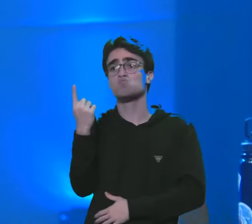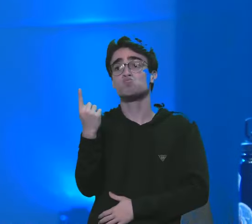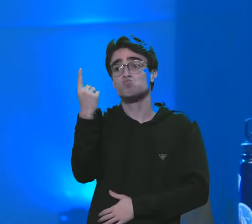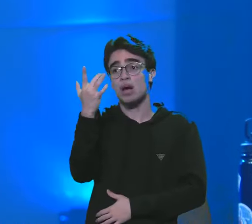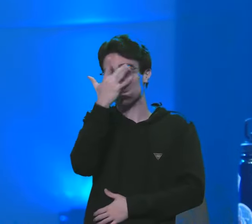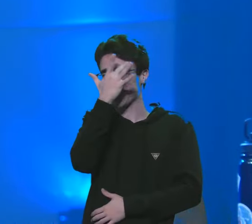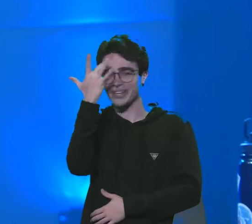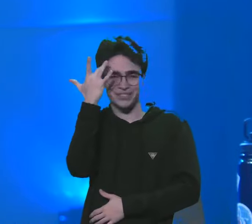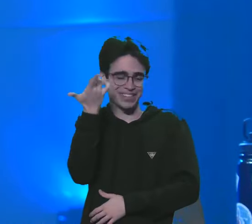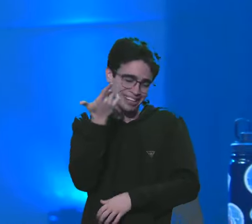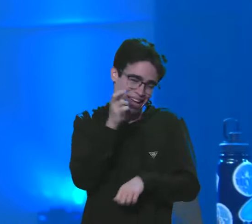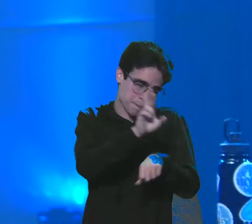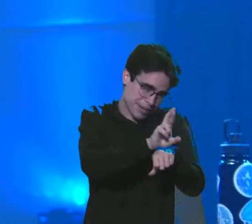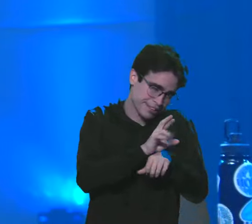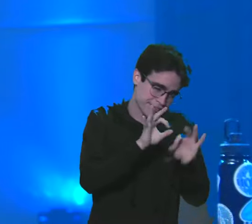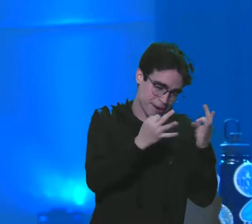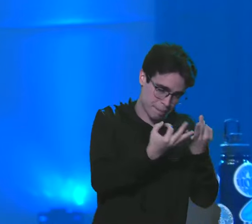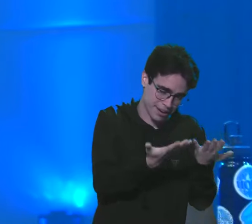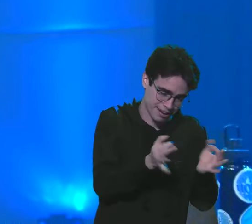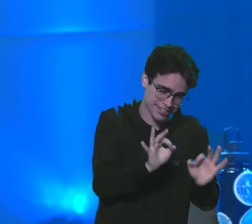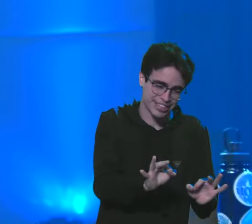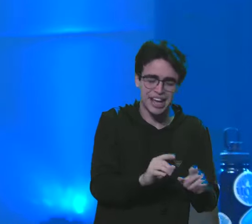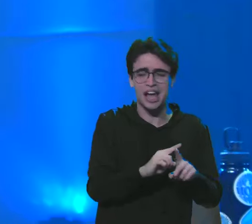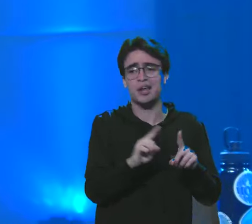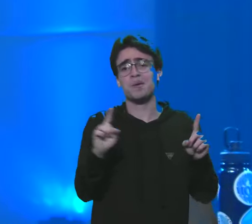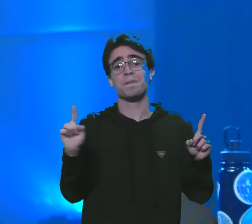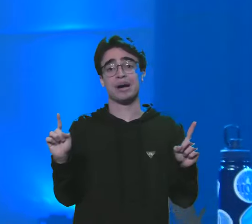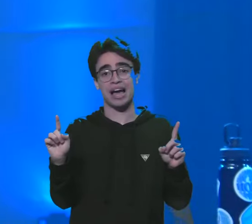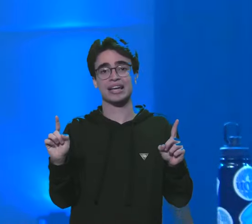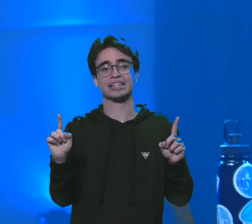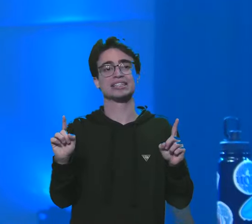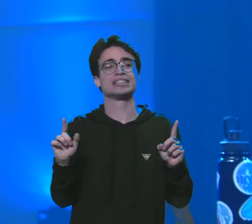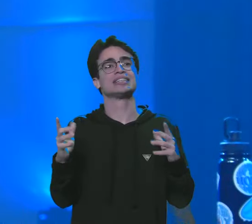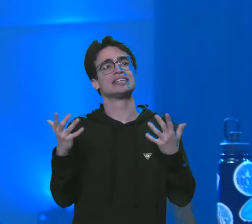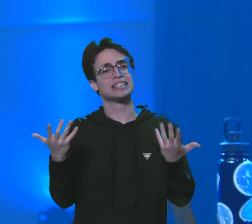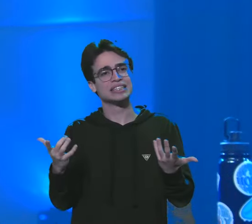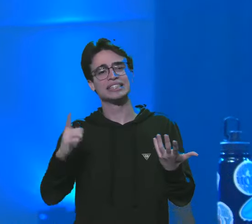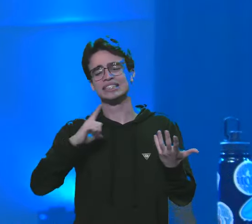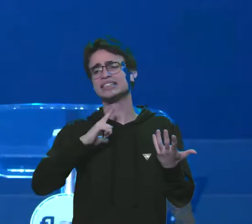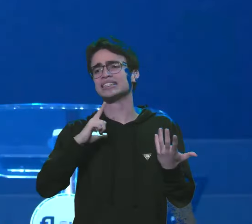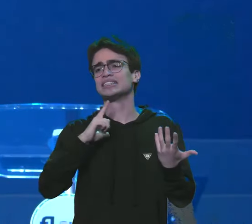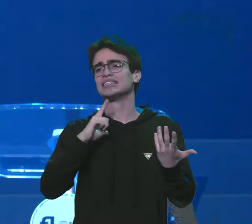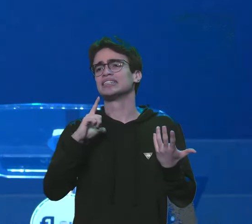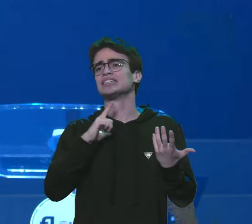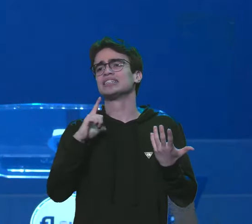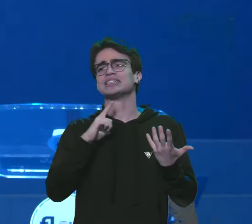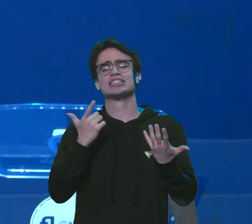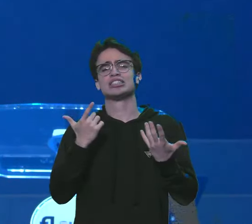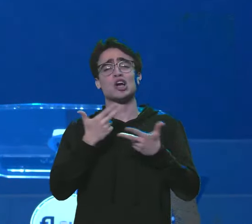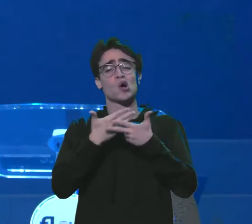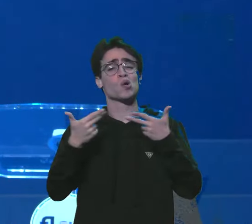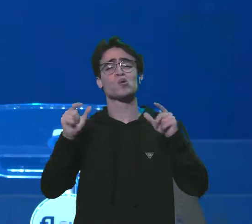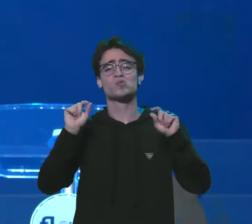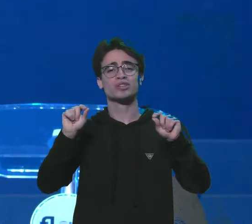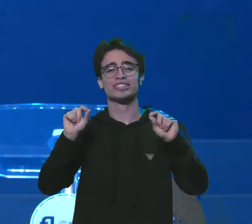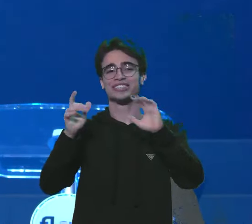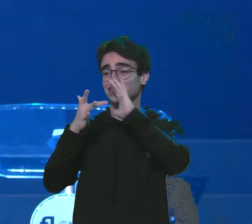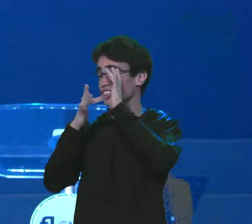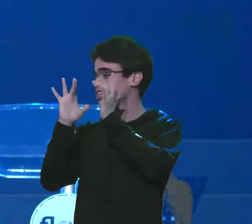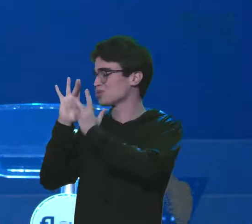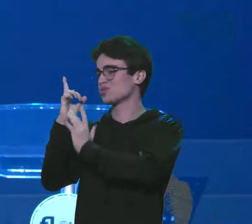representando a família toda, eu não sei, mas tem coisas que só Jesus pode fazer.